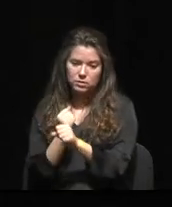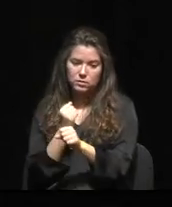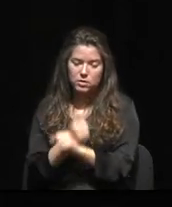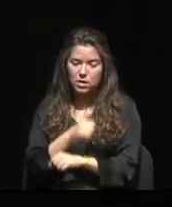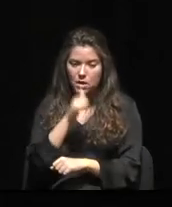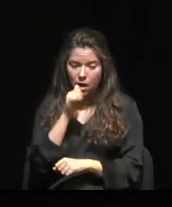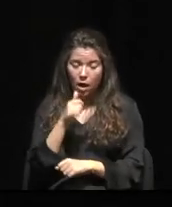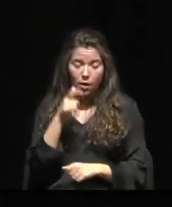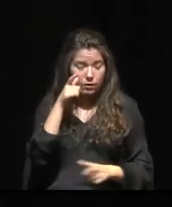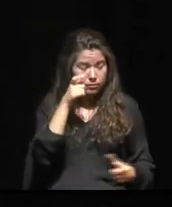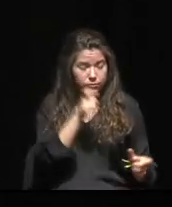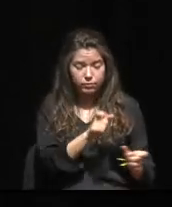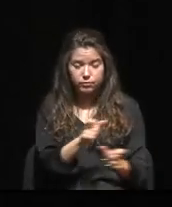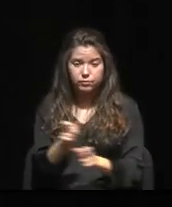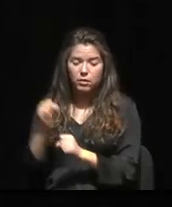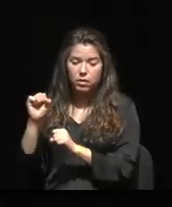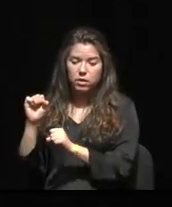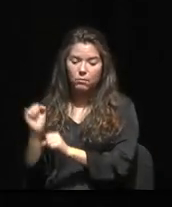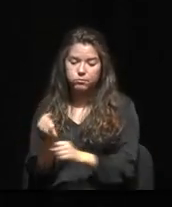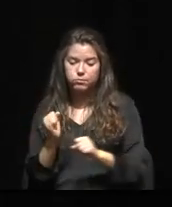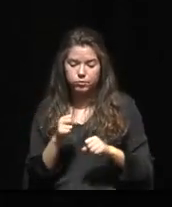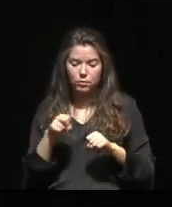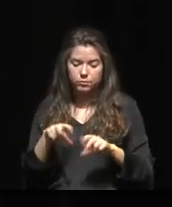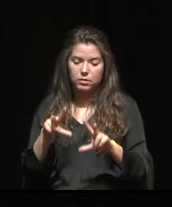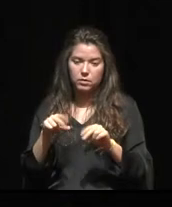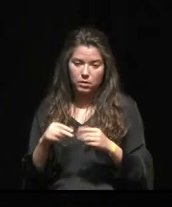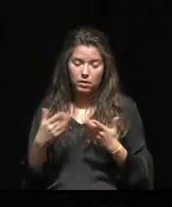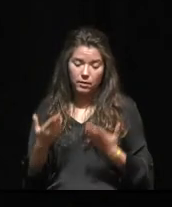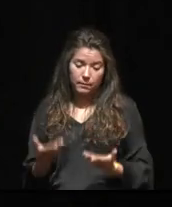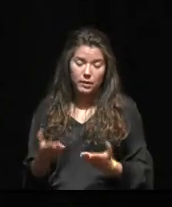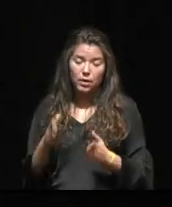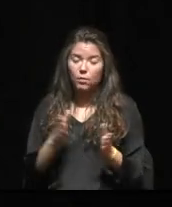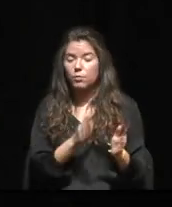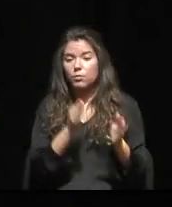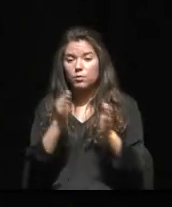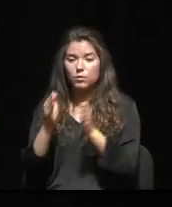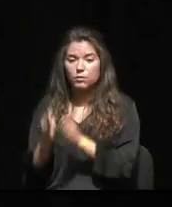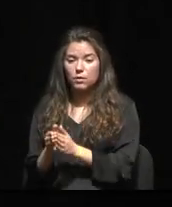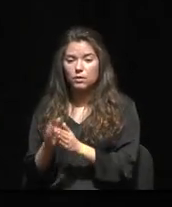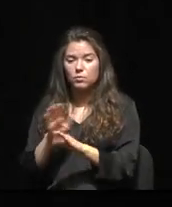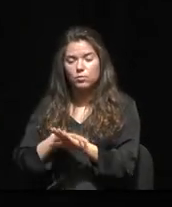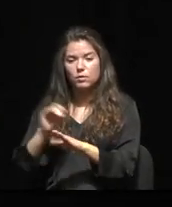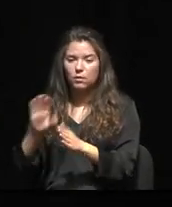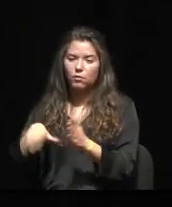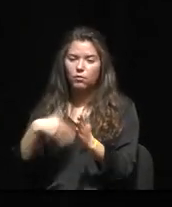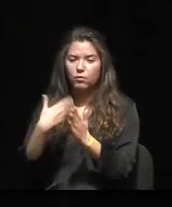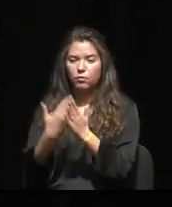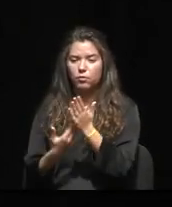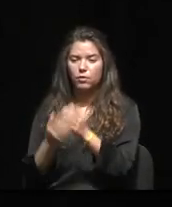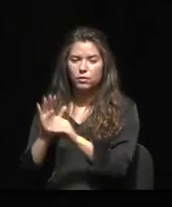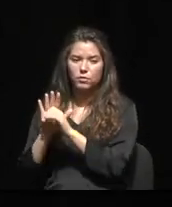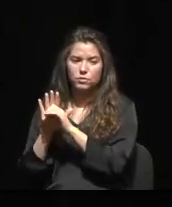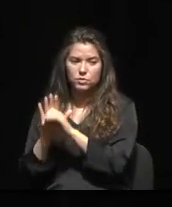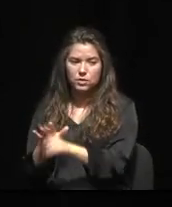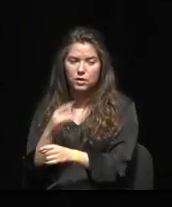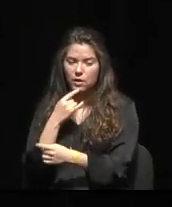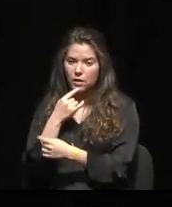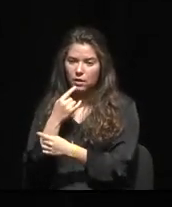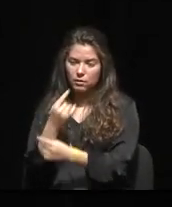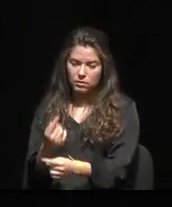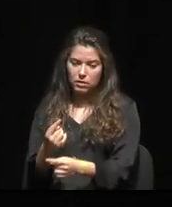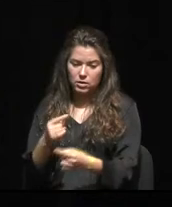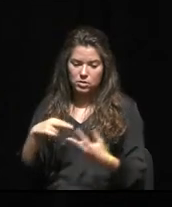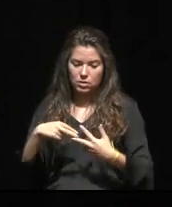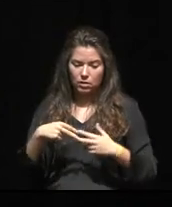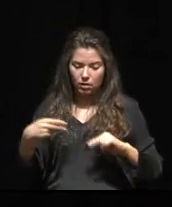saneamento e fiscal de serviços de Higiene e Limpeza por outro lado quanto à Moção do chega quando a Moção do chega refere que o município de